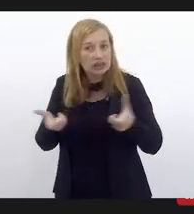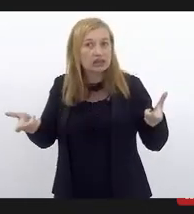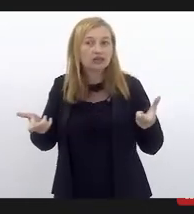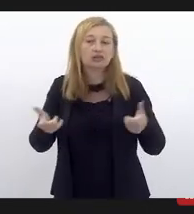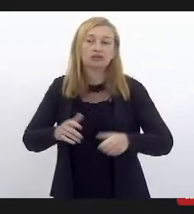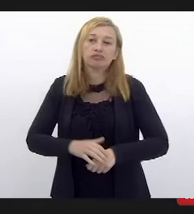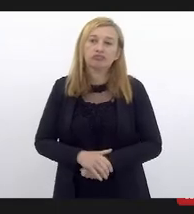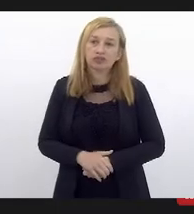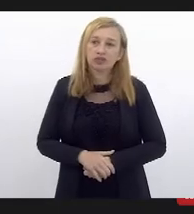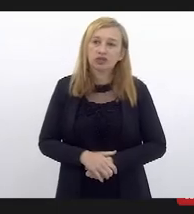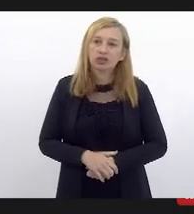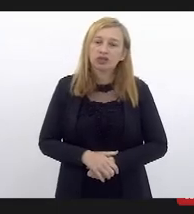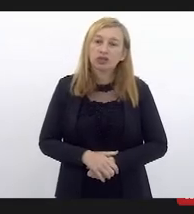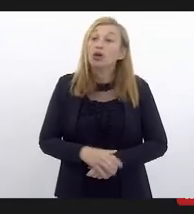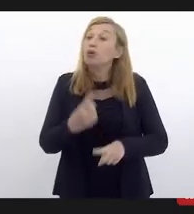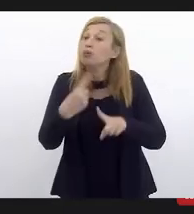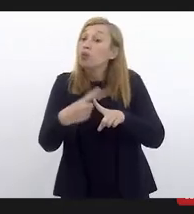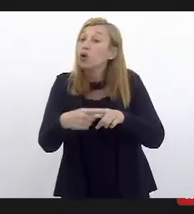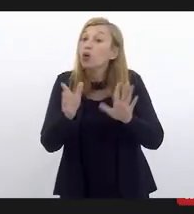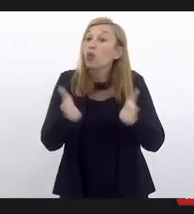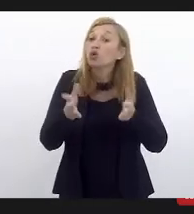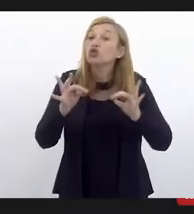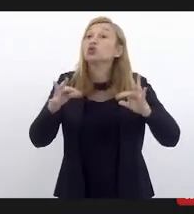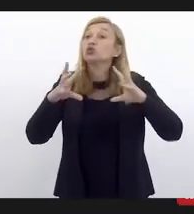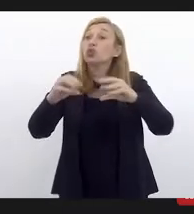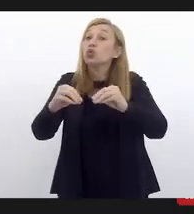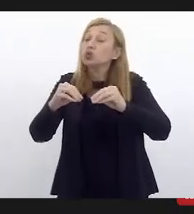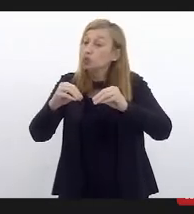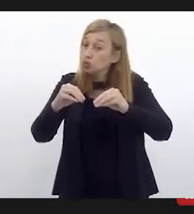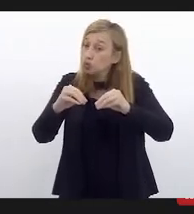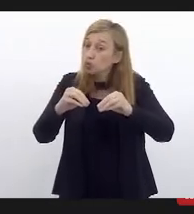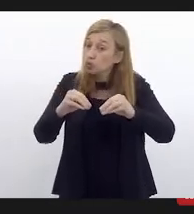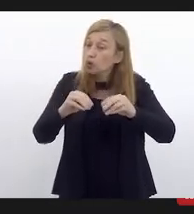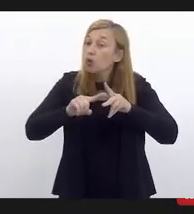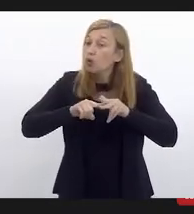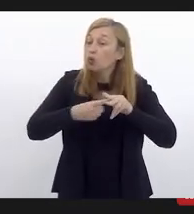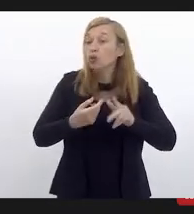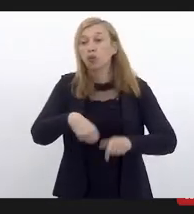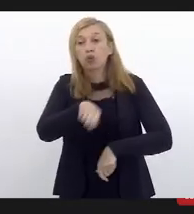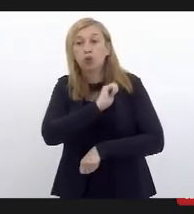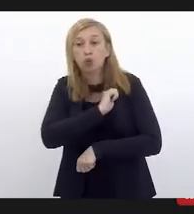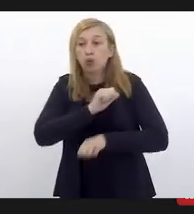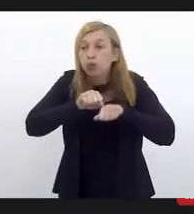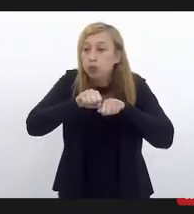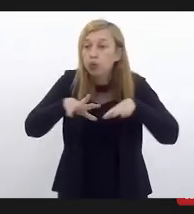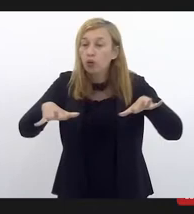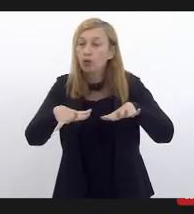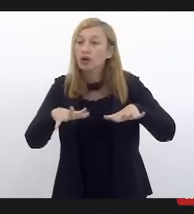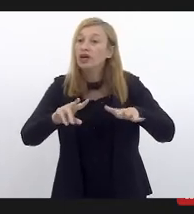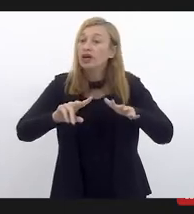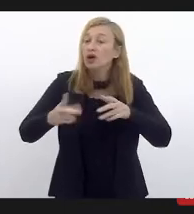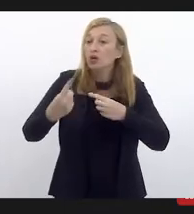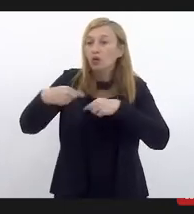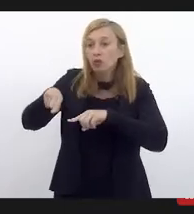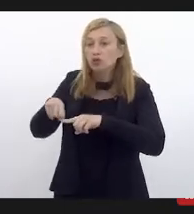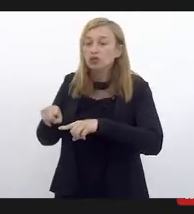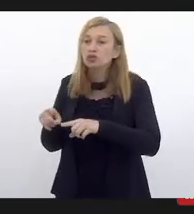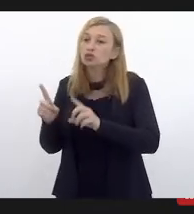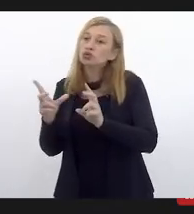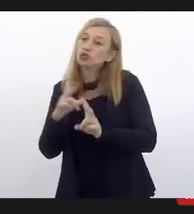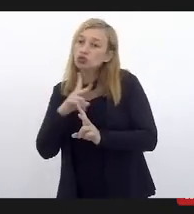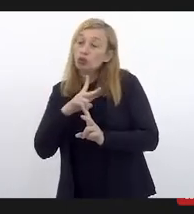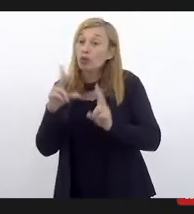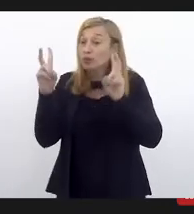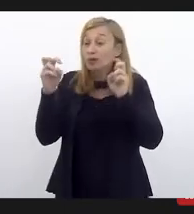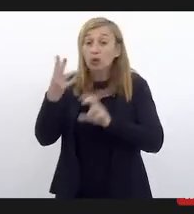clara, né? Porque hoje em dia tudo se trata de ajuste fiscal expansivo, que é uma contradição dos seus próprios termos, isso nunca